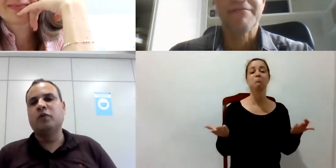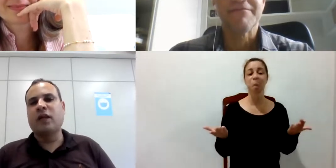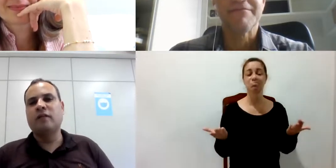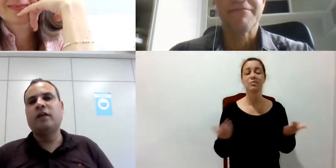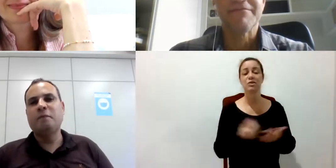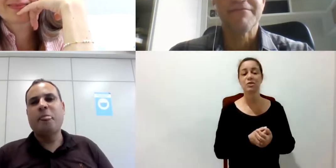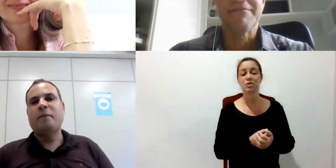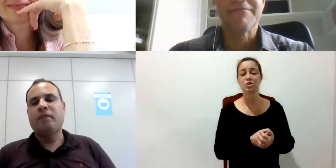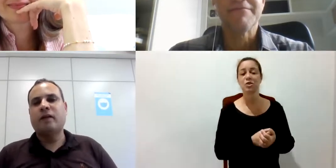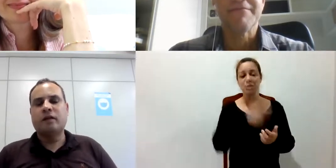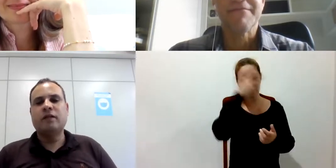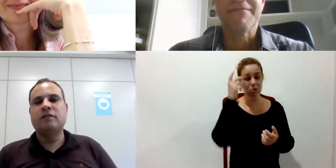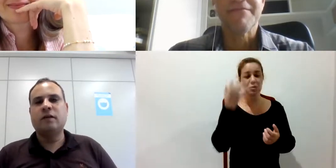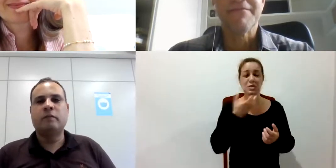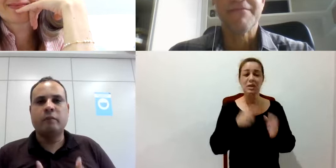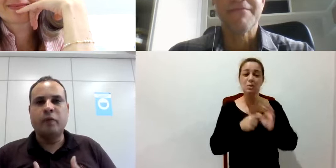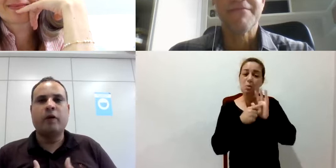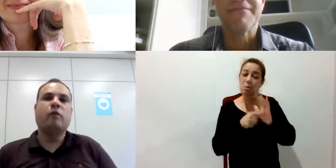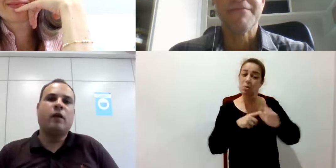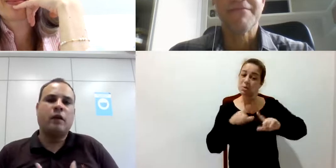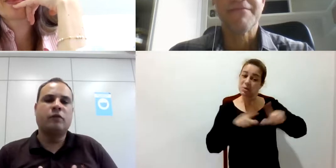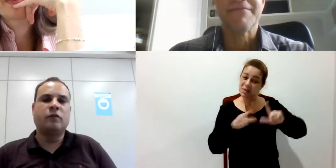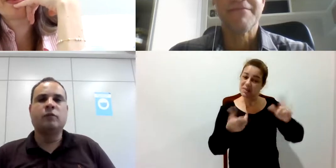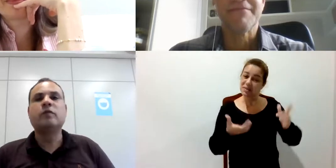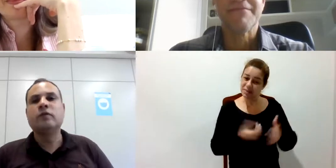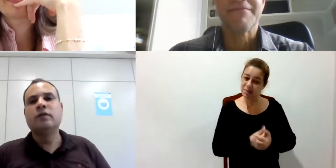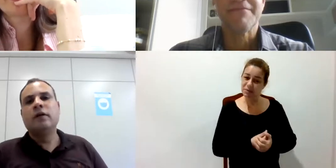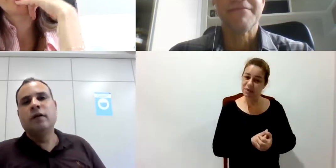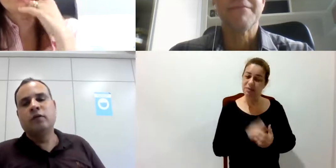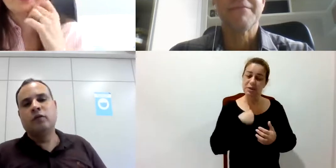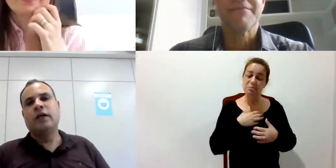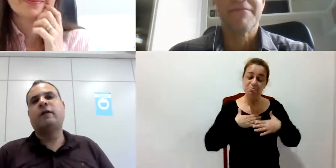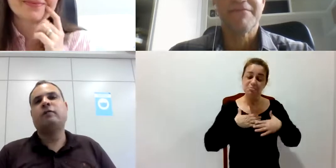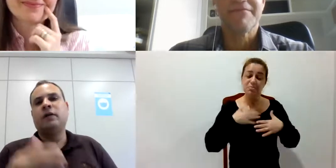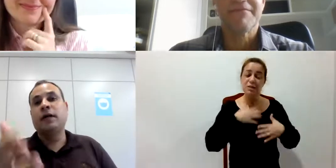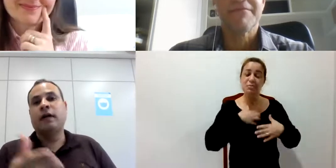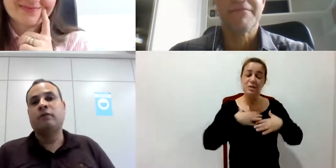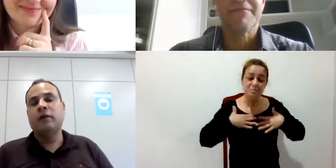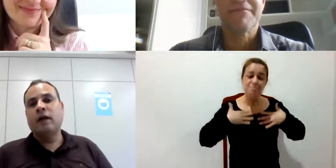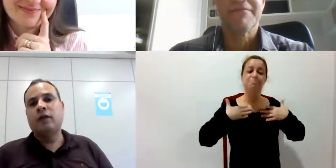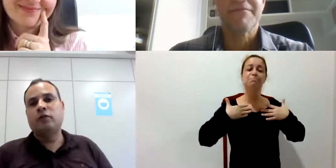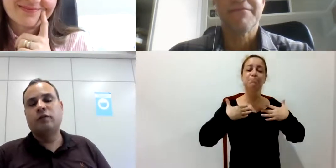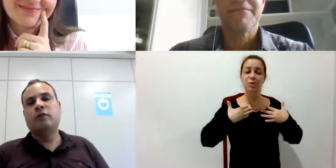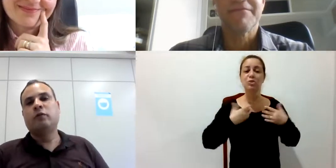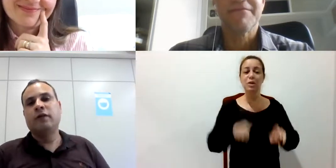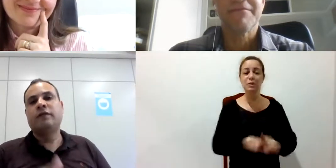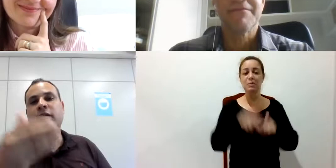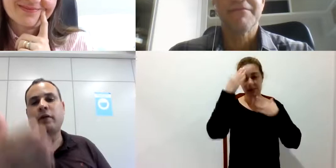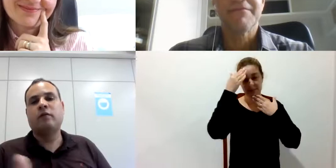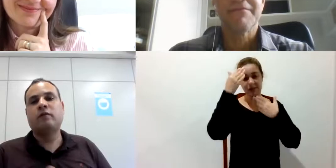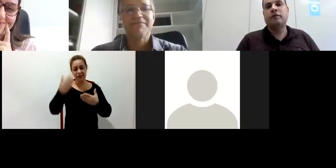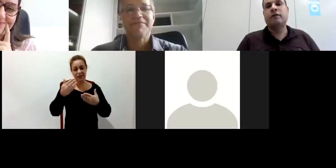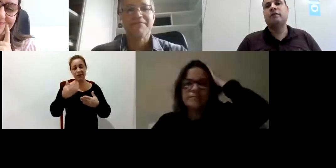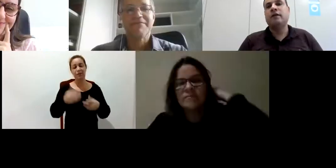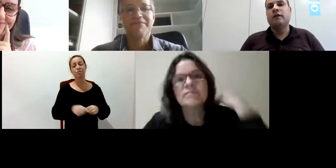muito disputado, né? Então, a gente, pelo menos eu me sinto muito lisonjeado e grato à instituição do IFES e